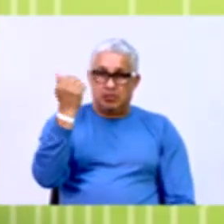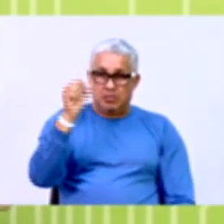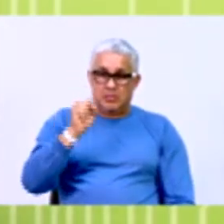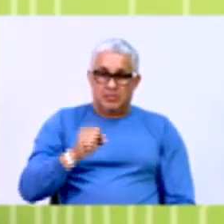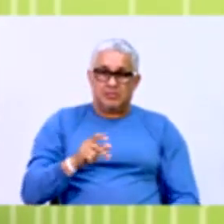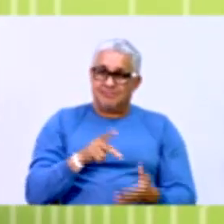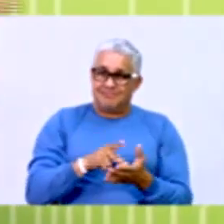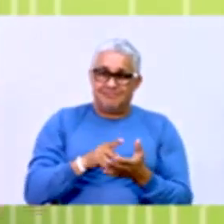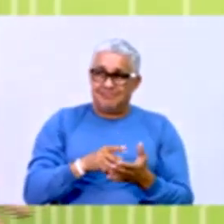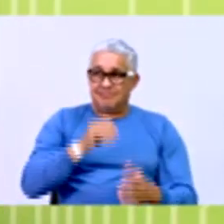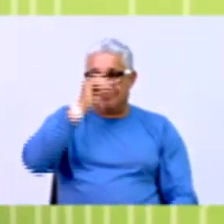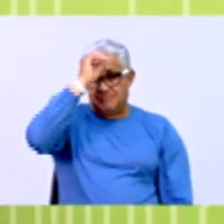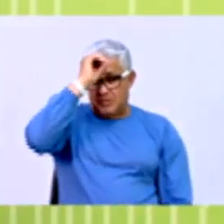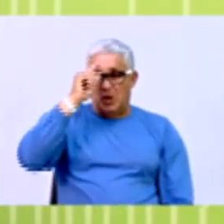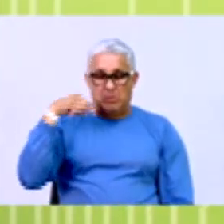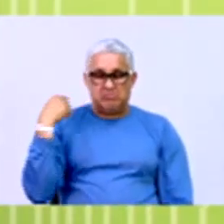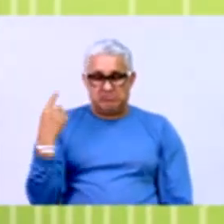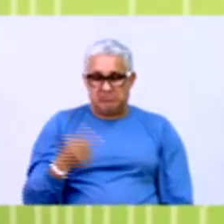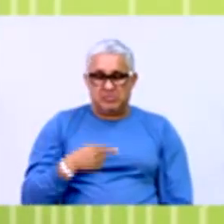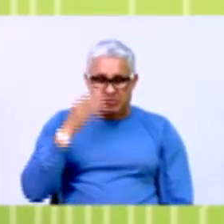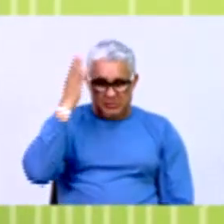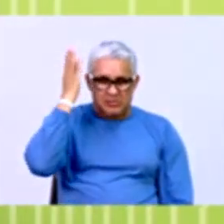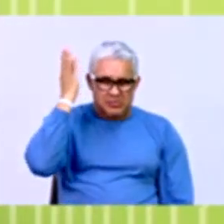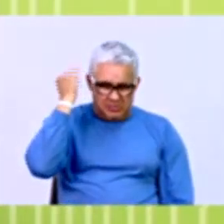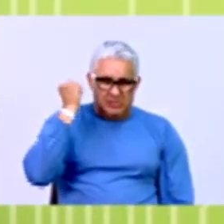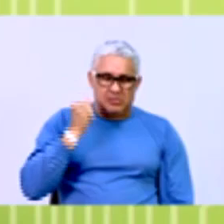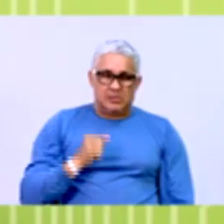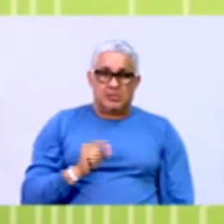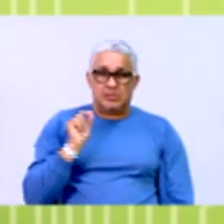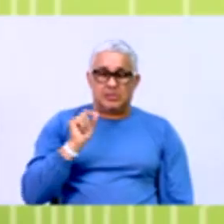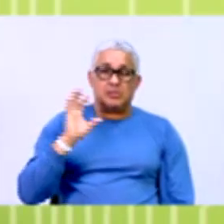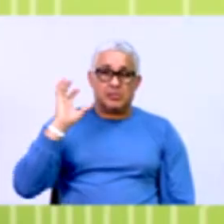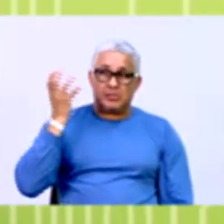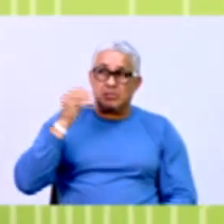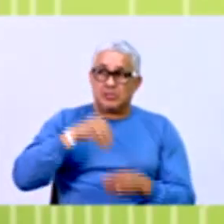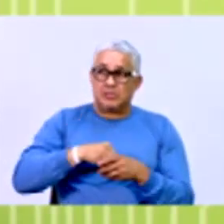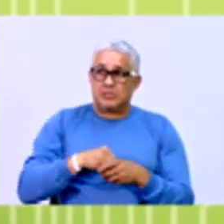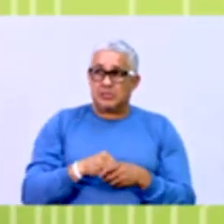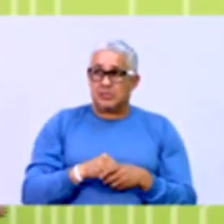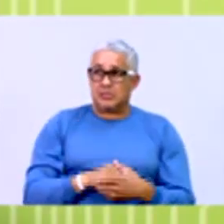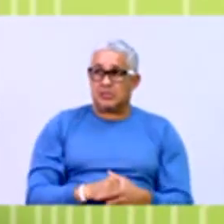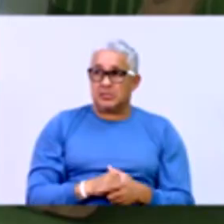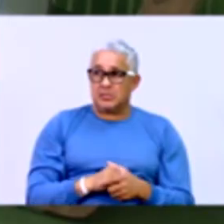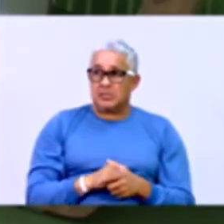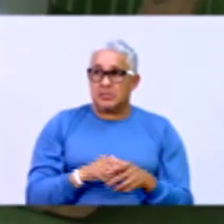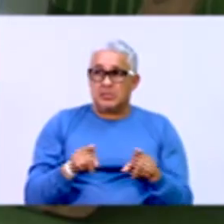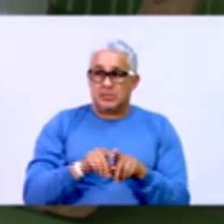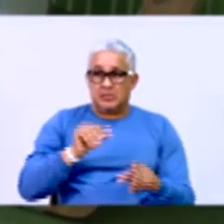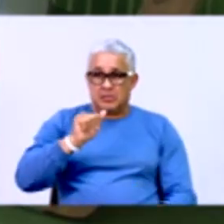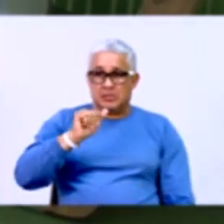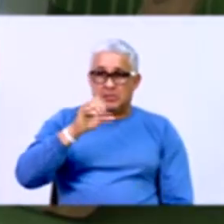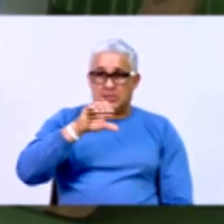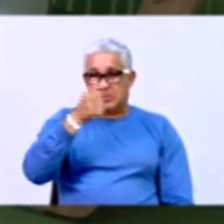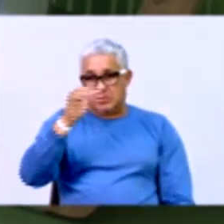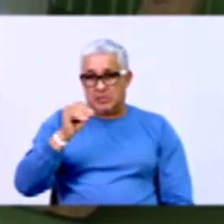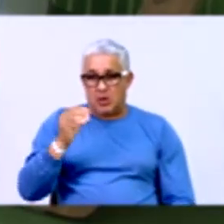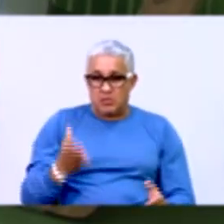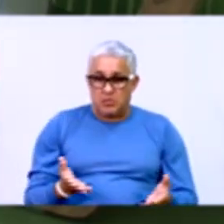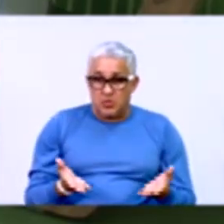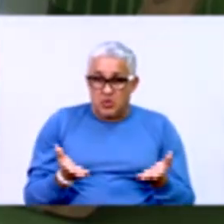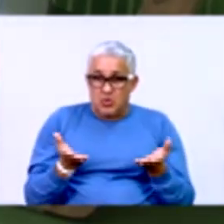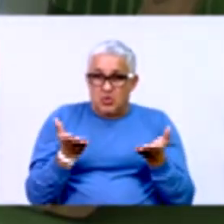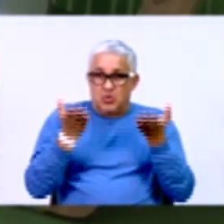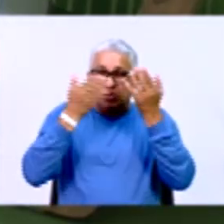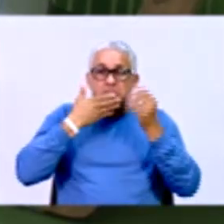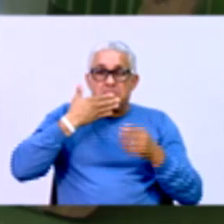saber. Nós todos estamos sabendo da situação da Petrobras, inclusive as ações da Petrobras parece que deram uma subida, né? Boa. Está melhorando,